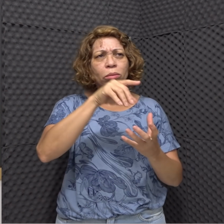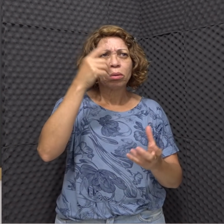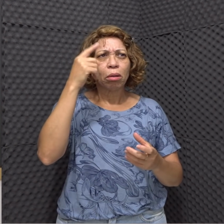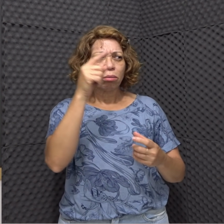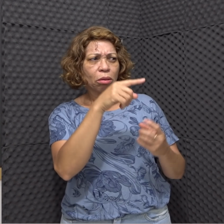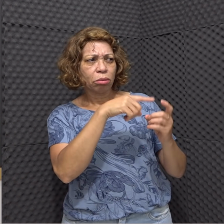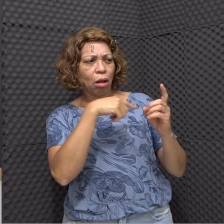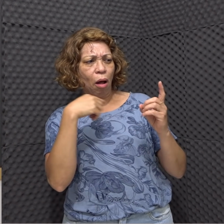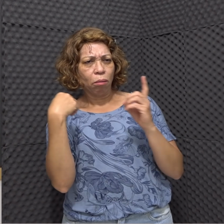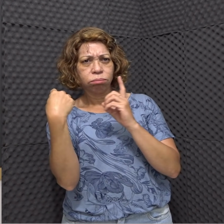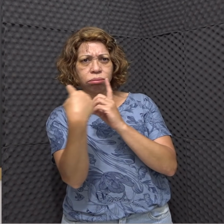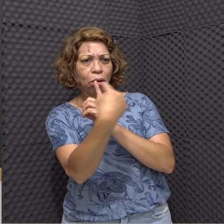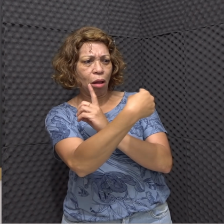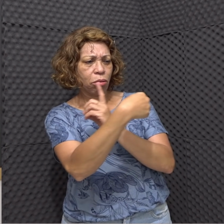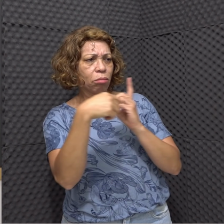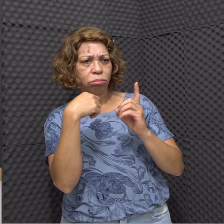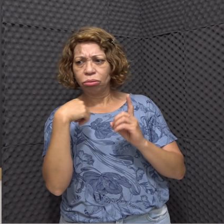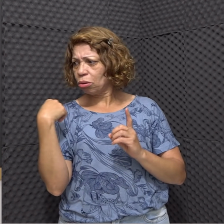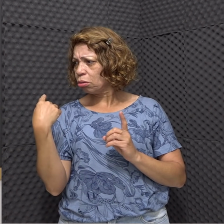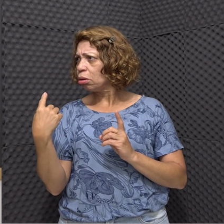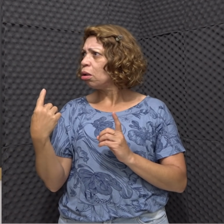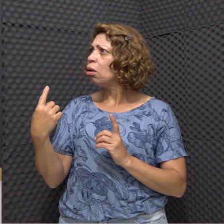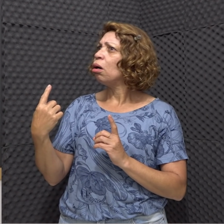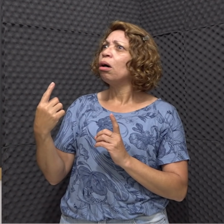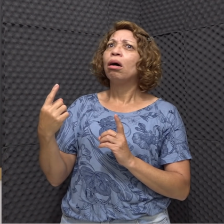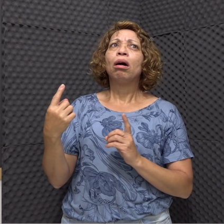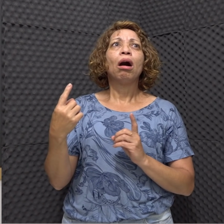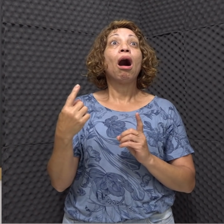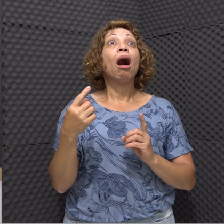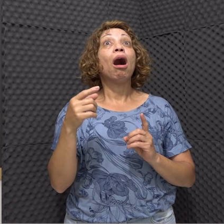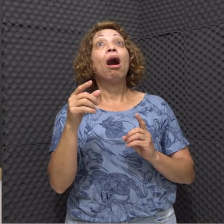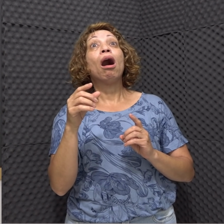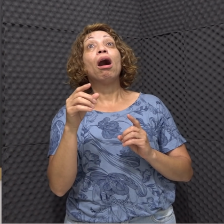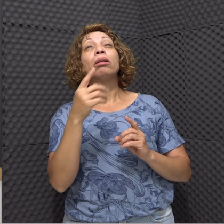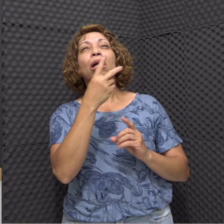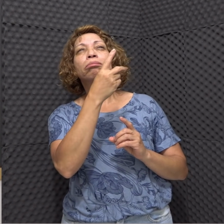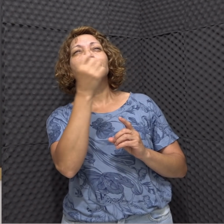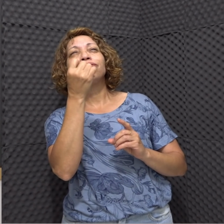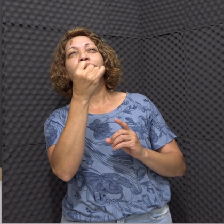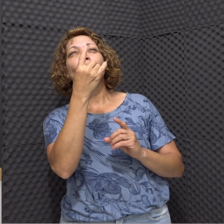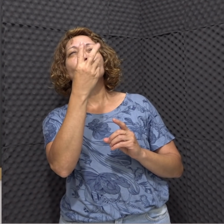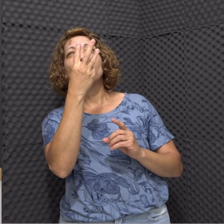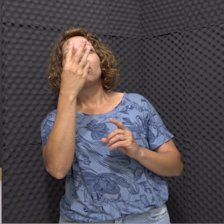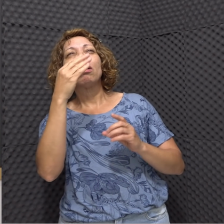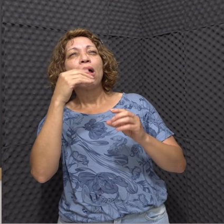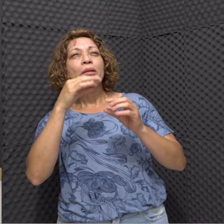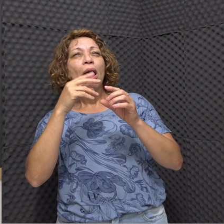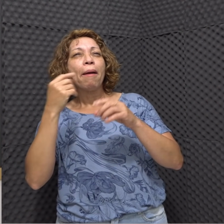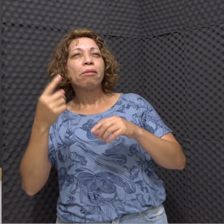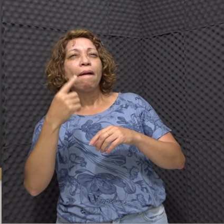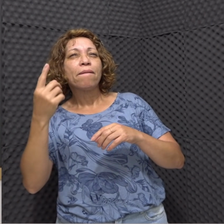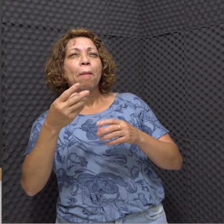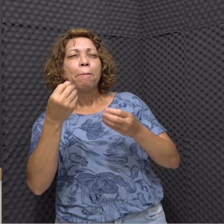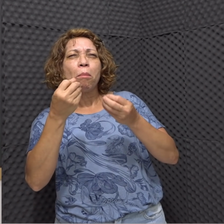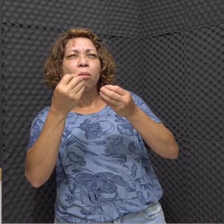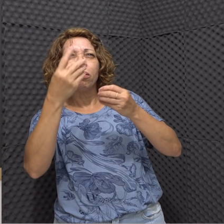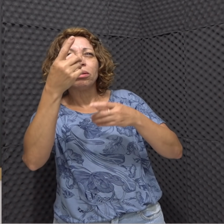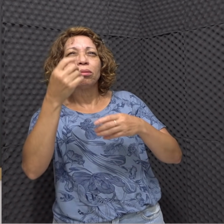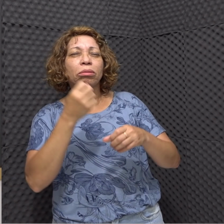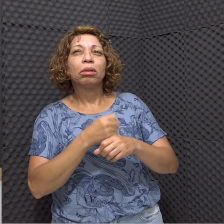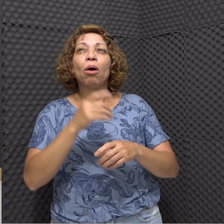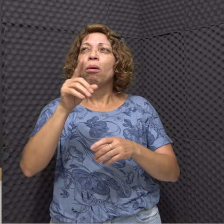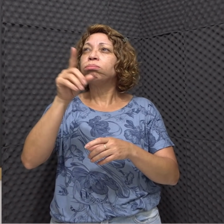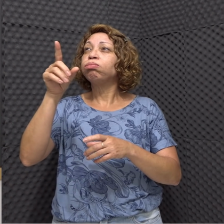ao redor de maneira mais lógica, mais ampla, de maneira macro, porque quando você estuda conjuntos,